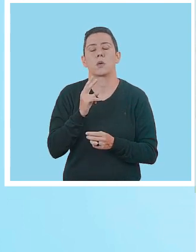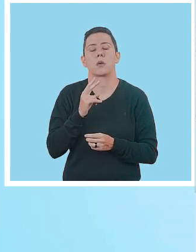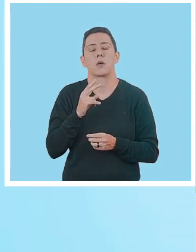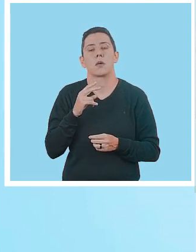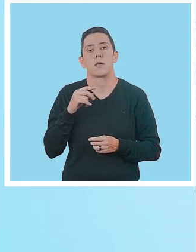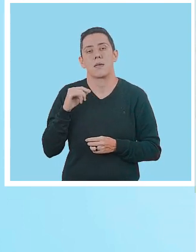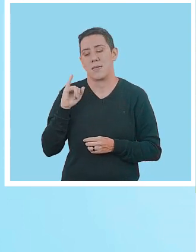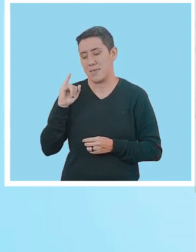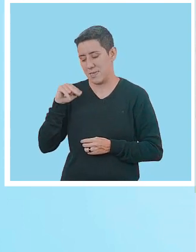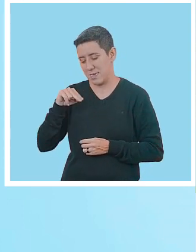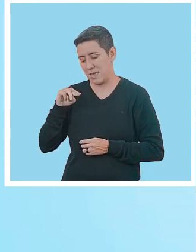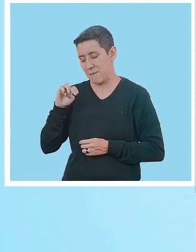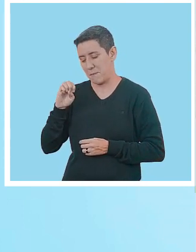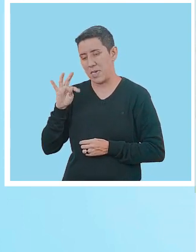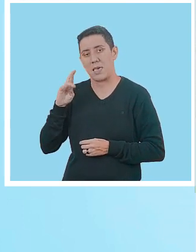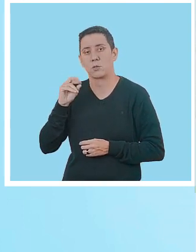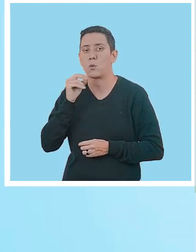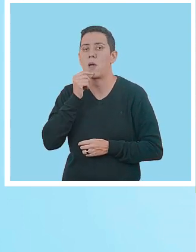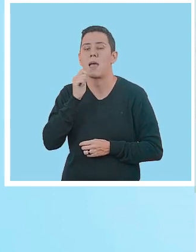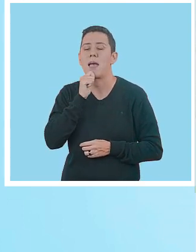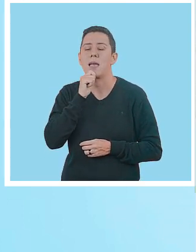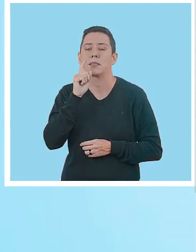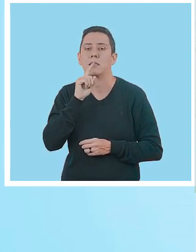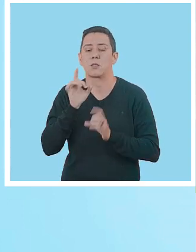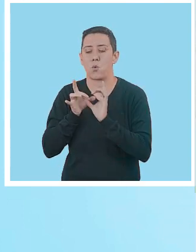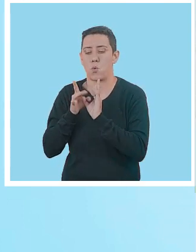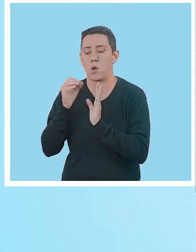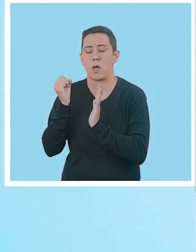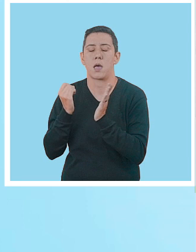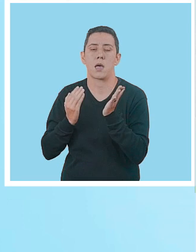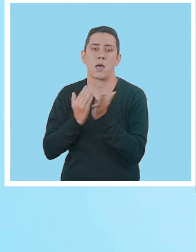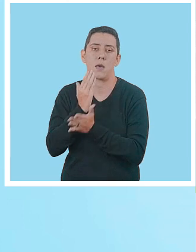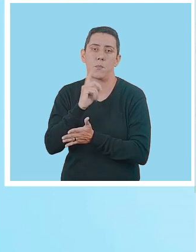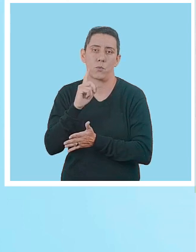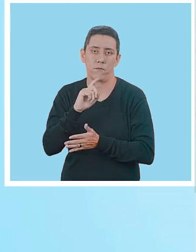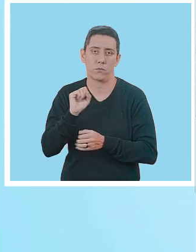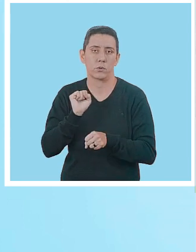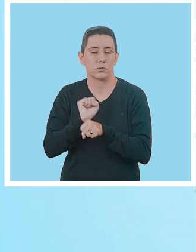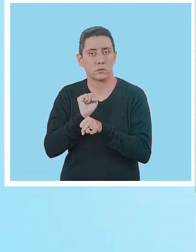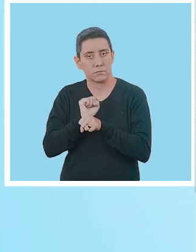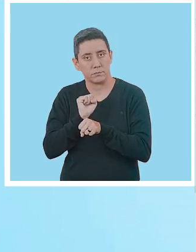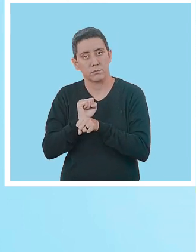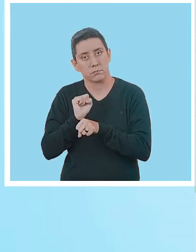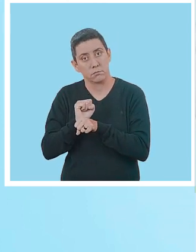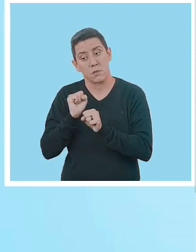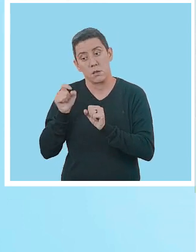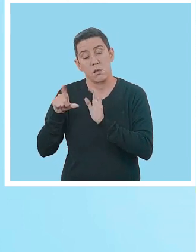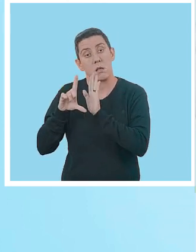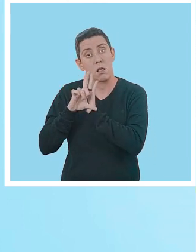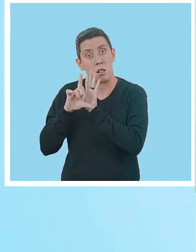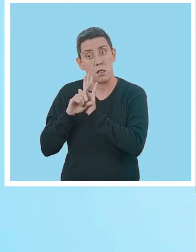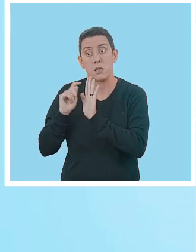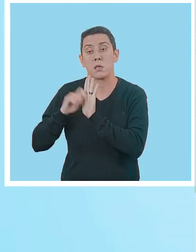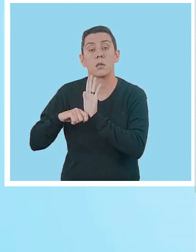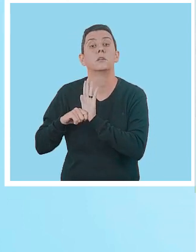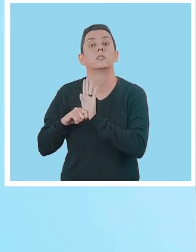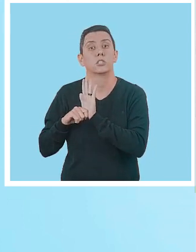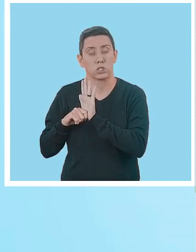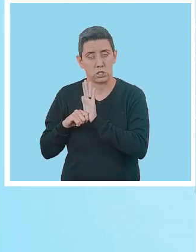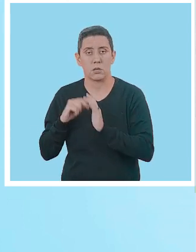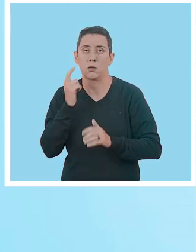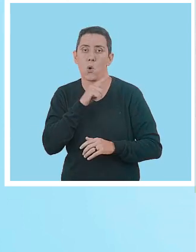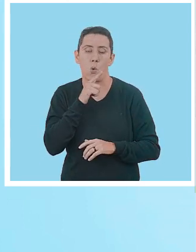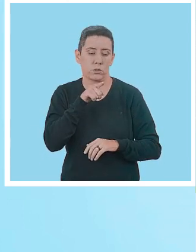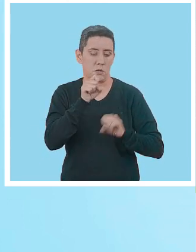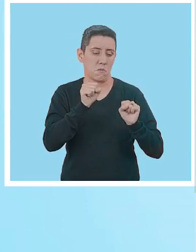pelo Inmetro né então a portaria quatro metros está passando por atualização em breve ela vai também prever